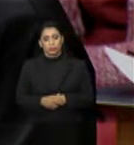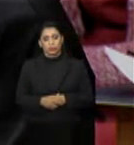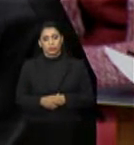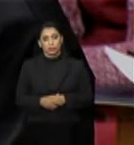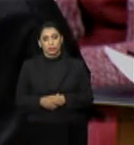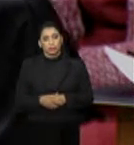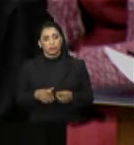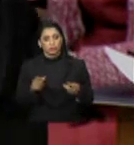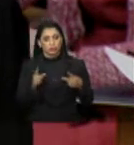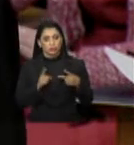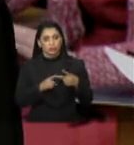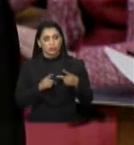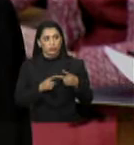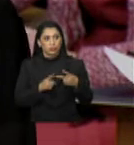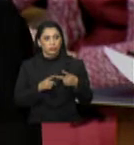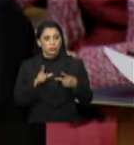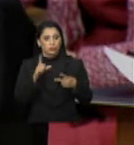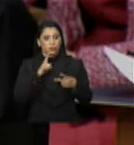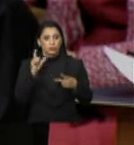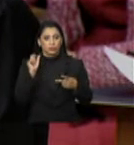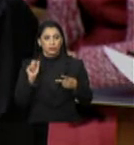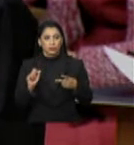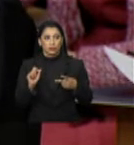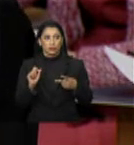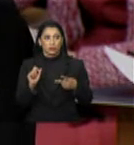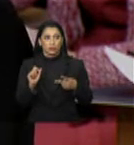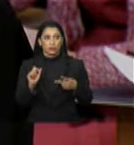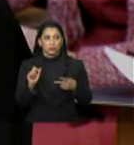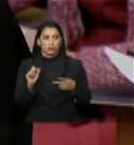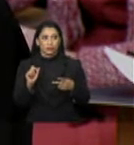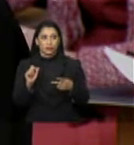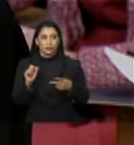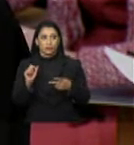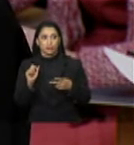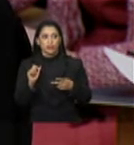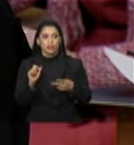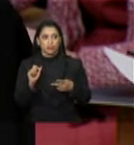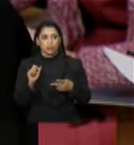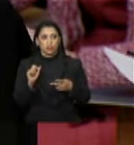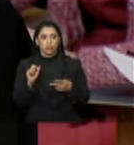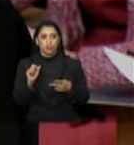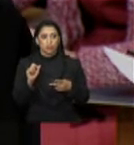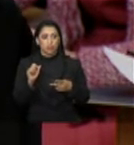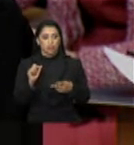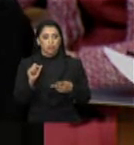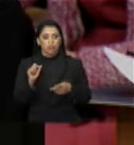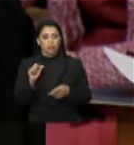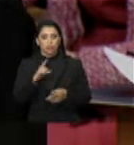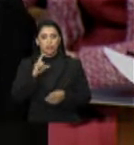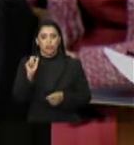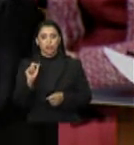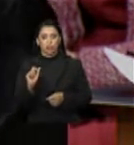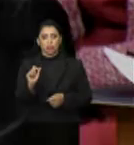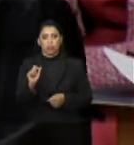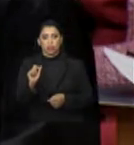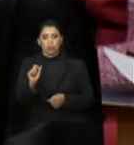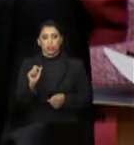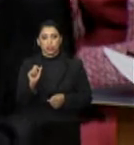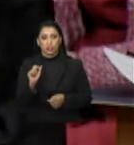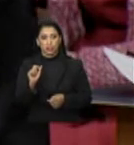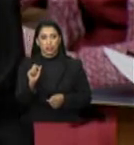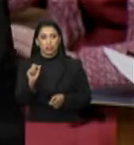segundo argumento que haveria uma falta de interesse da União em ajuizar essa ação rescisória porque